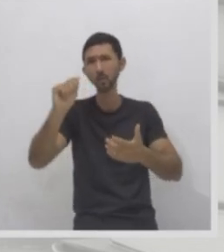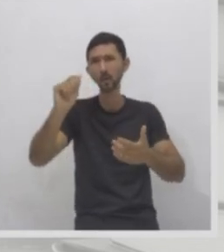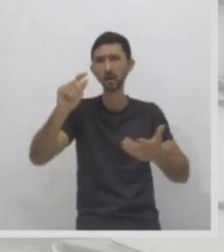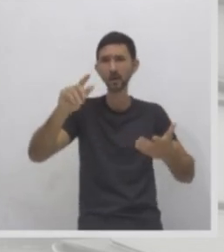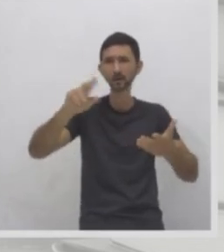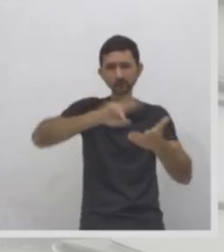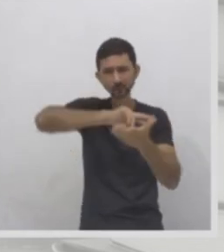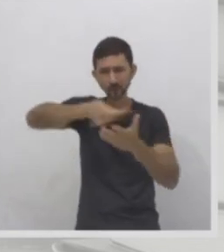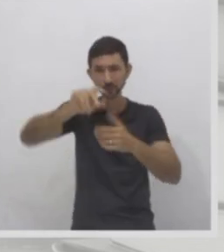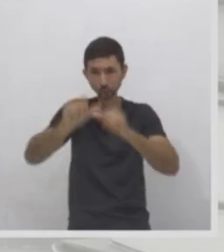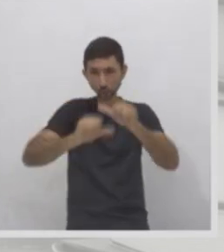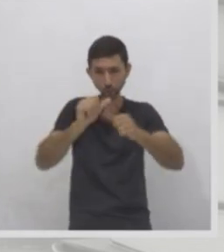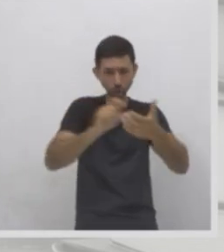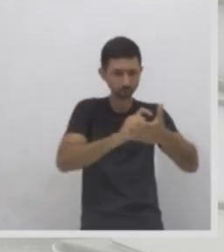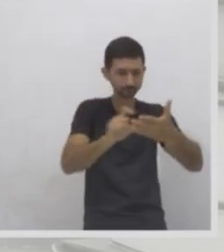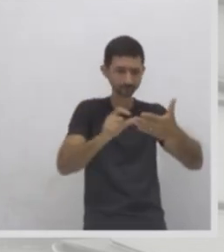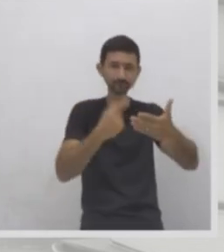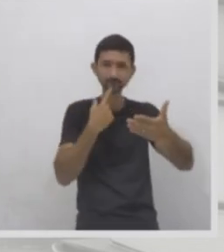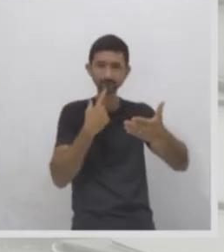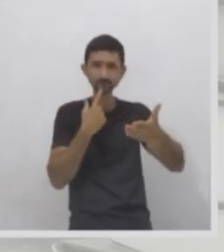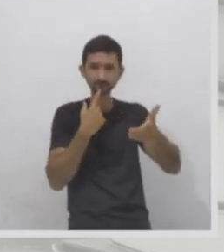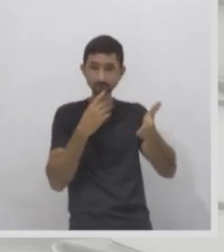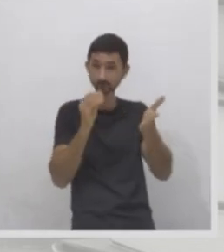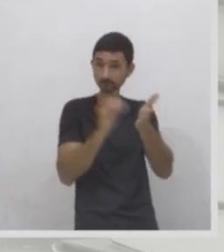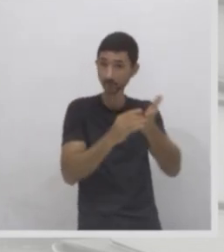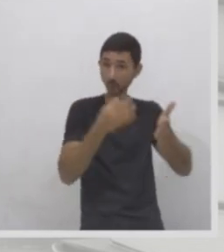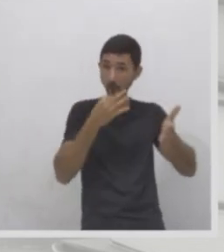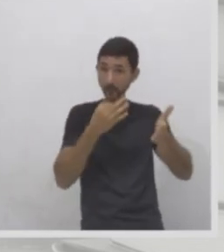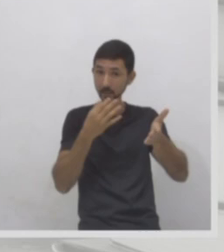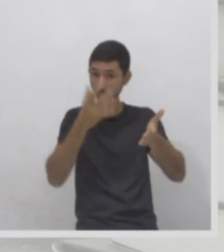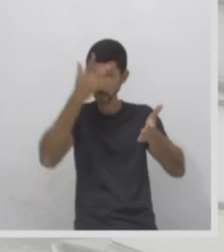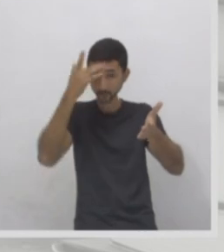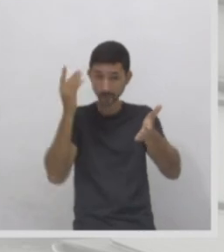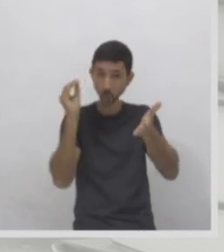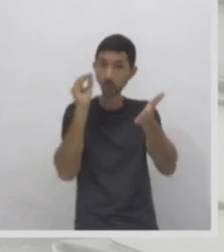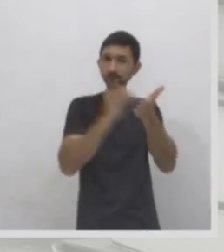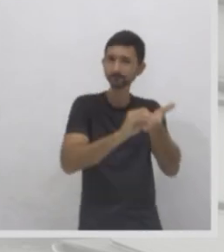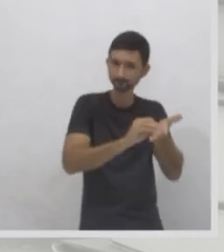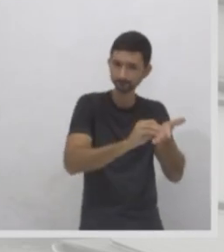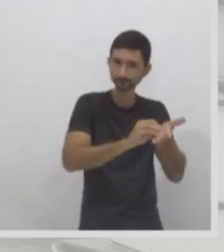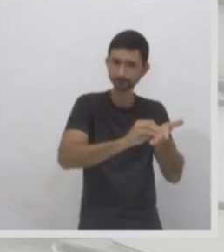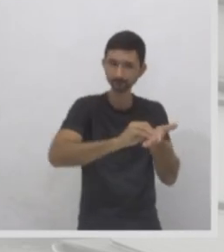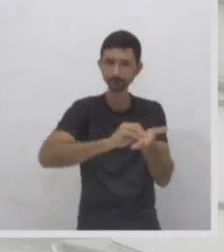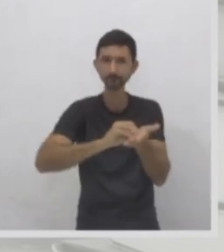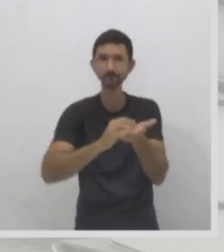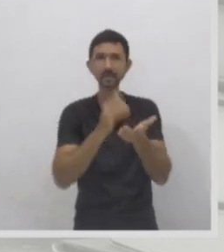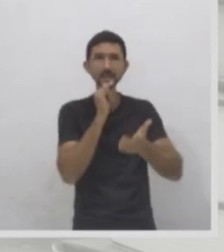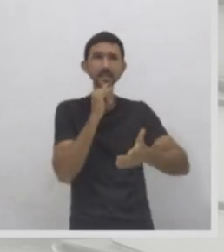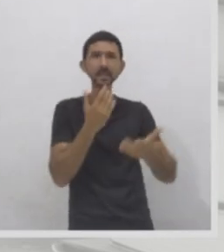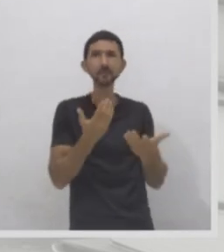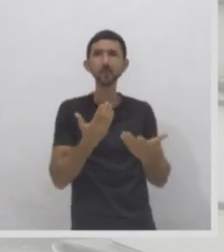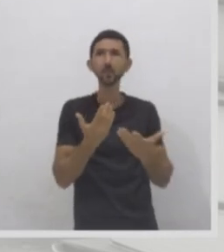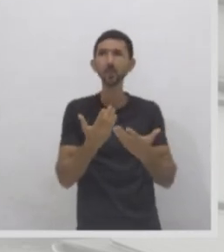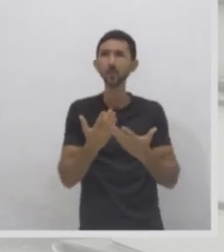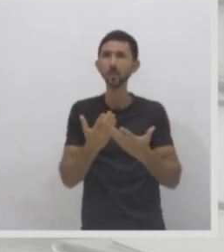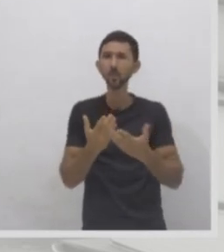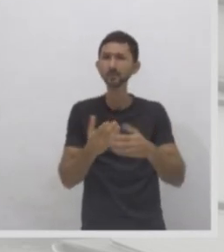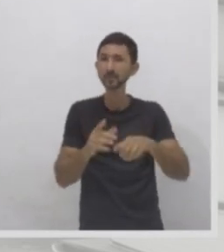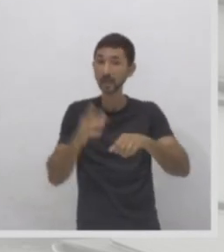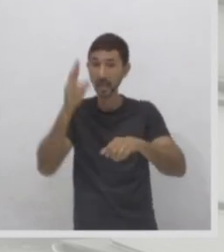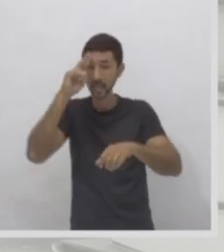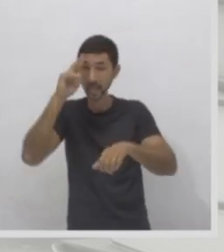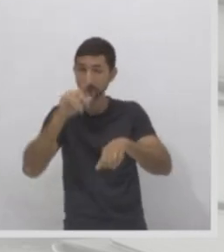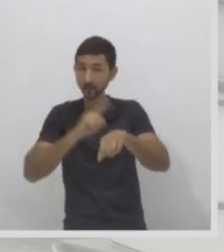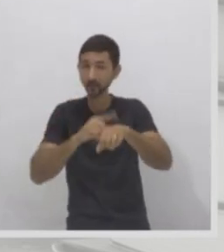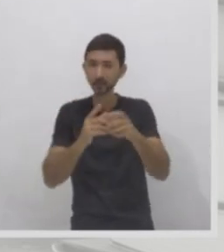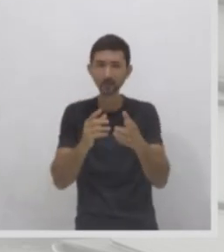perceber uma denúncia a respeito da opinião do jornalista. Lembra do momento super fofinho que